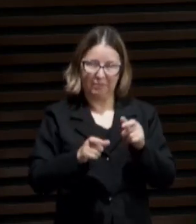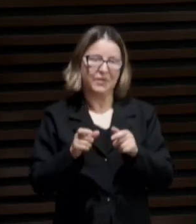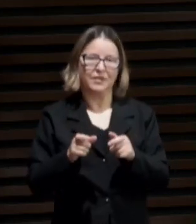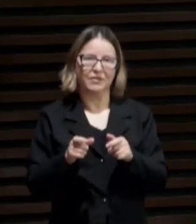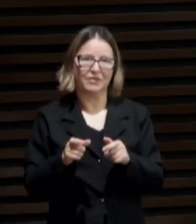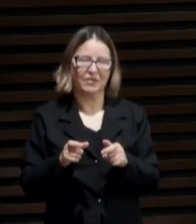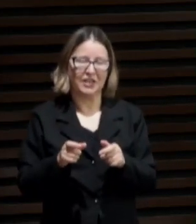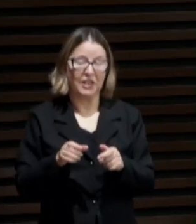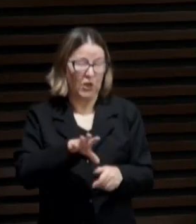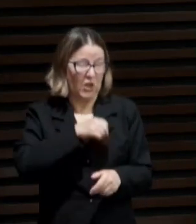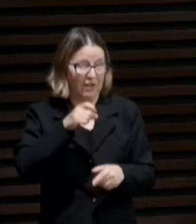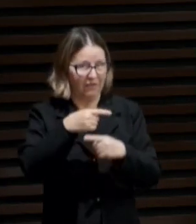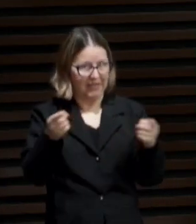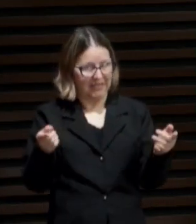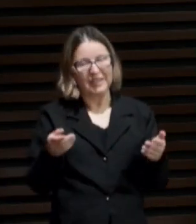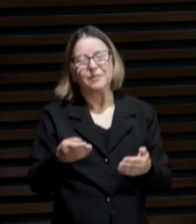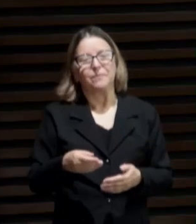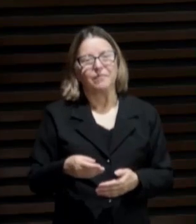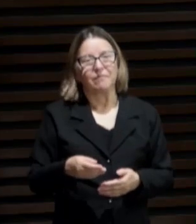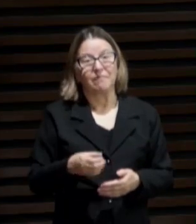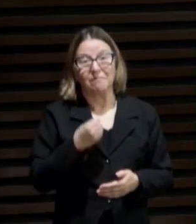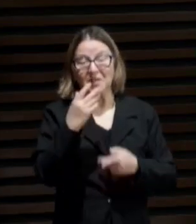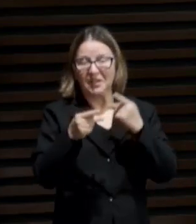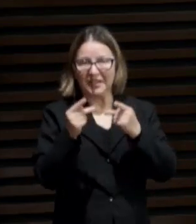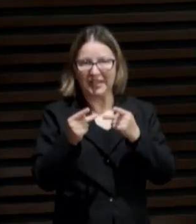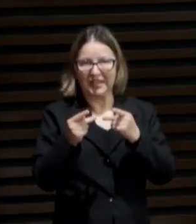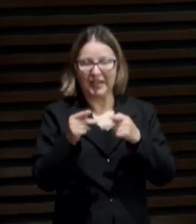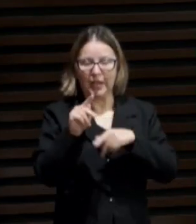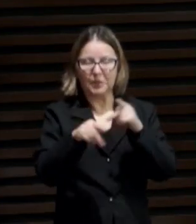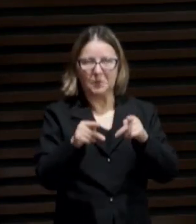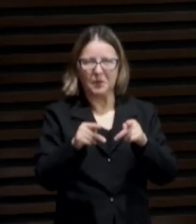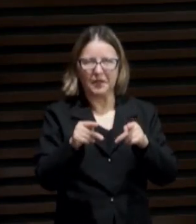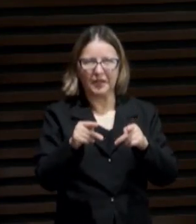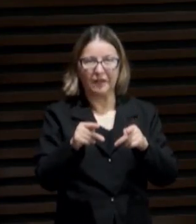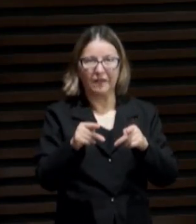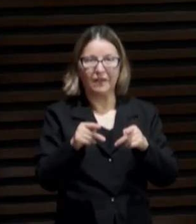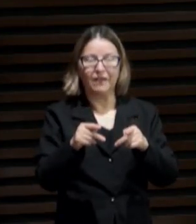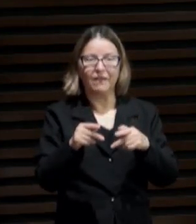aos que vos maldizem e orai pelo que vos...